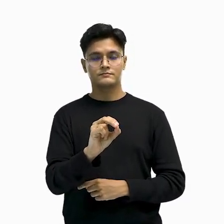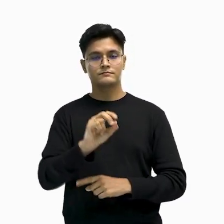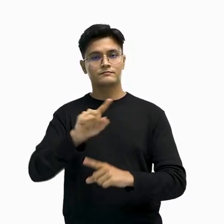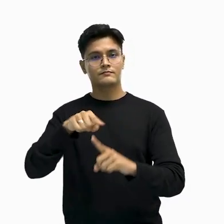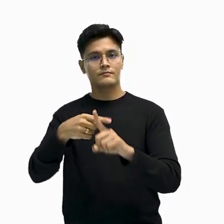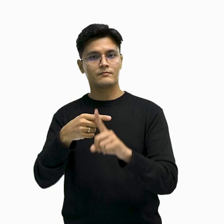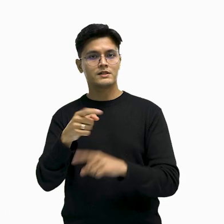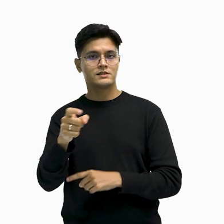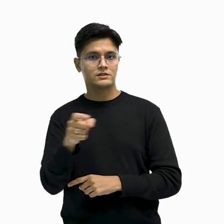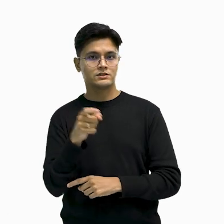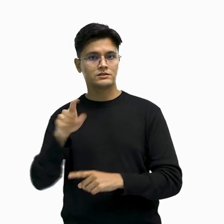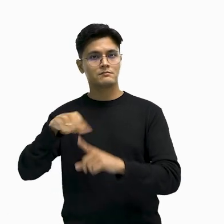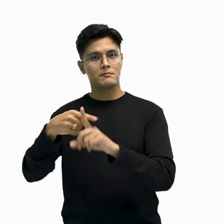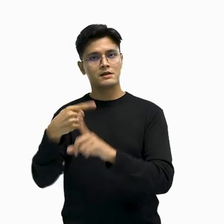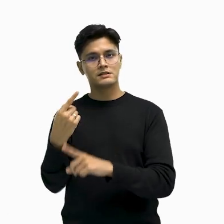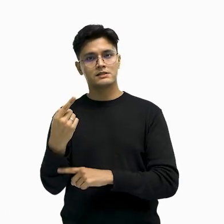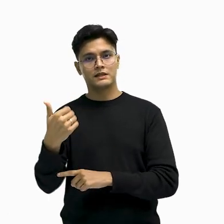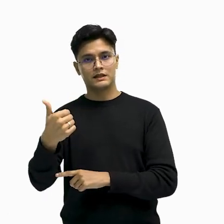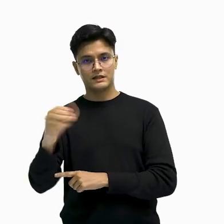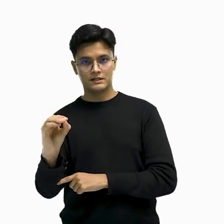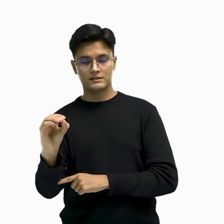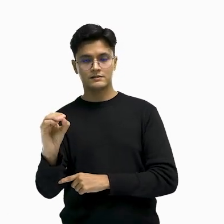mais x mais 10,